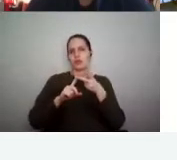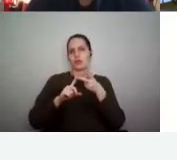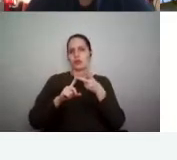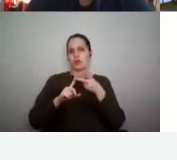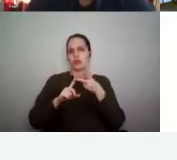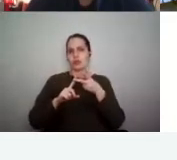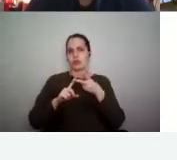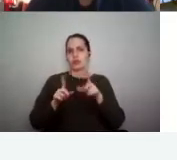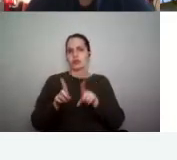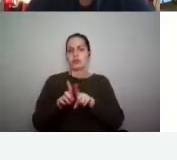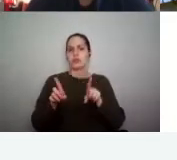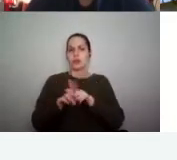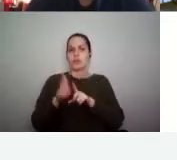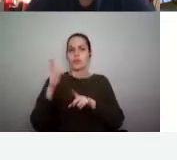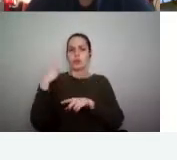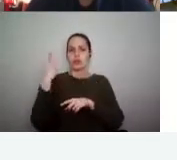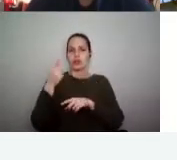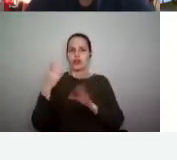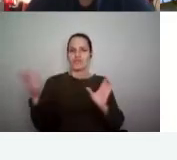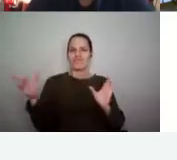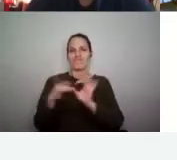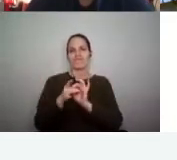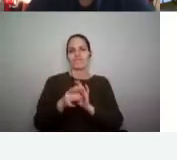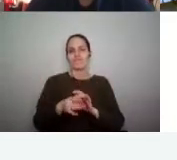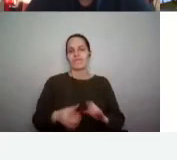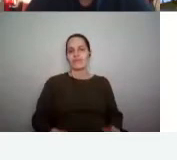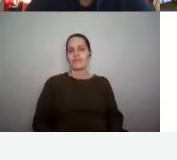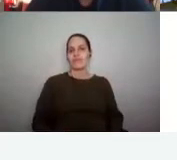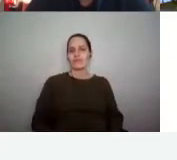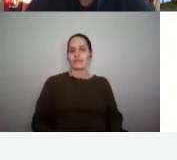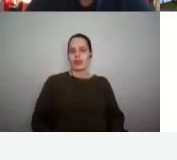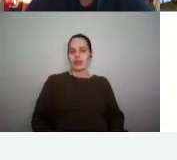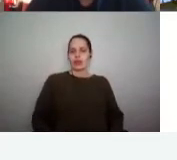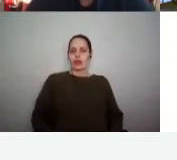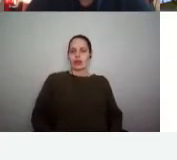de filiação. Pode passar, por favor.